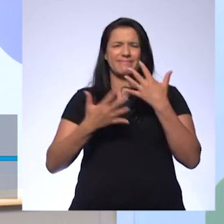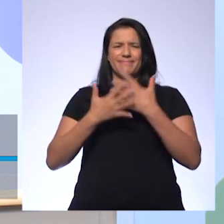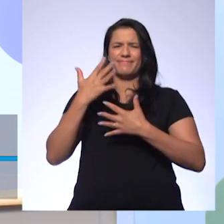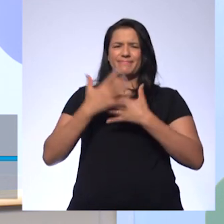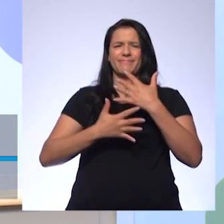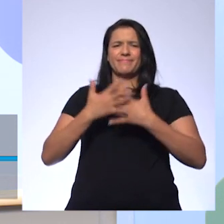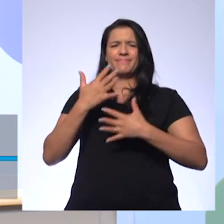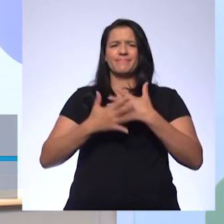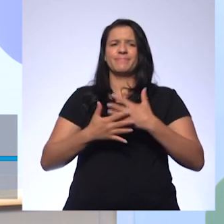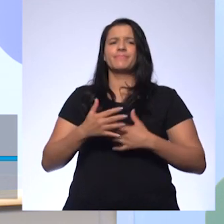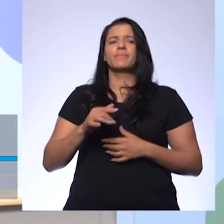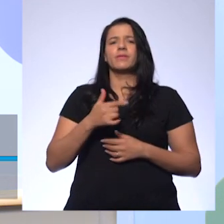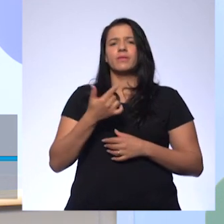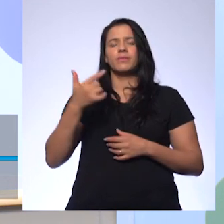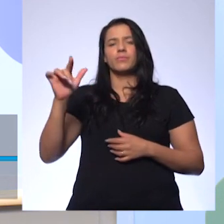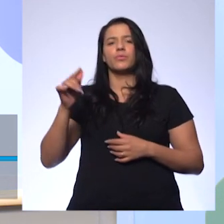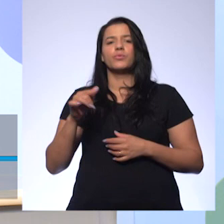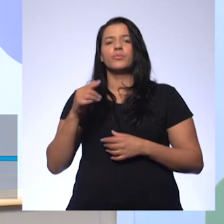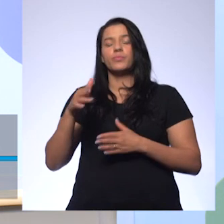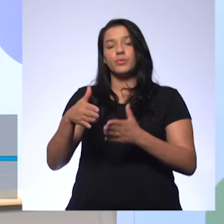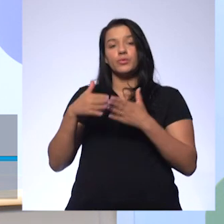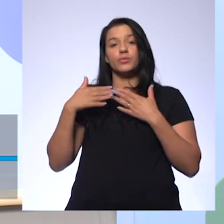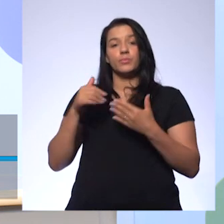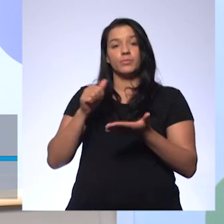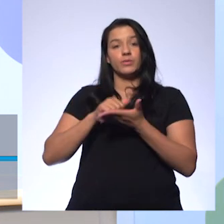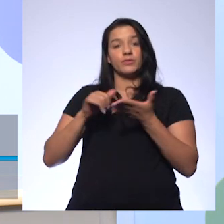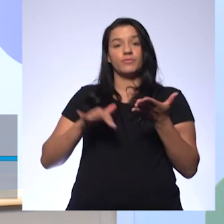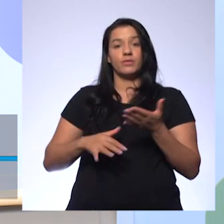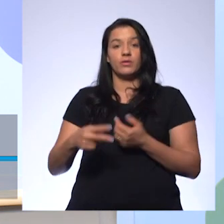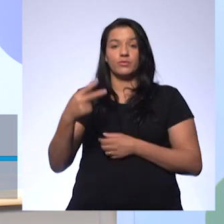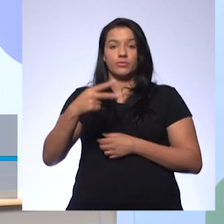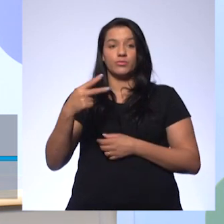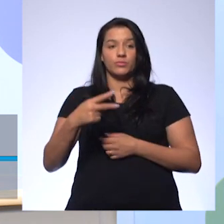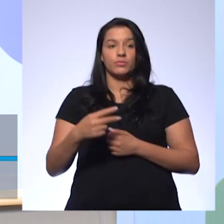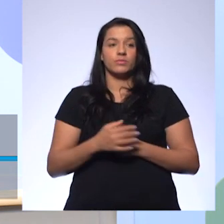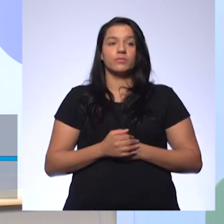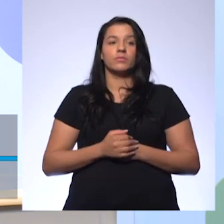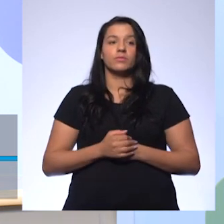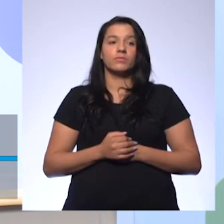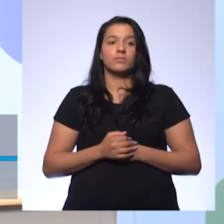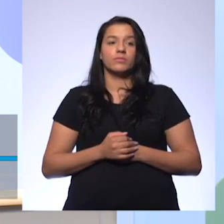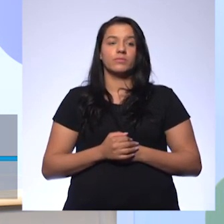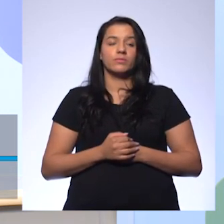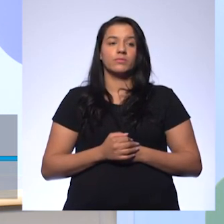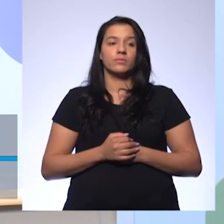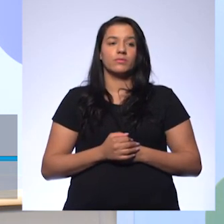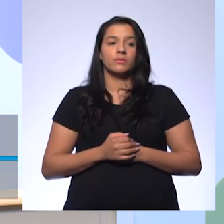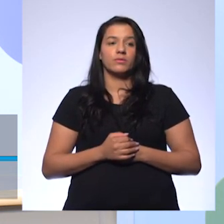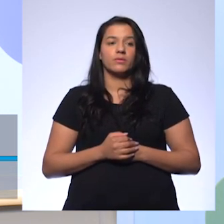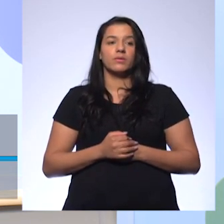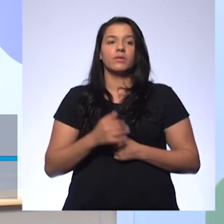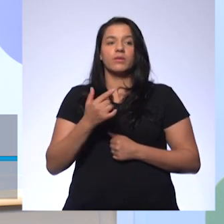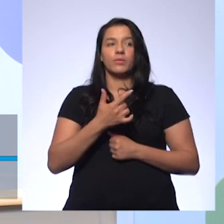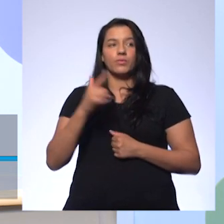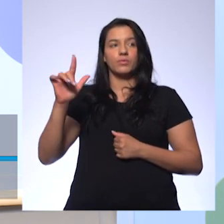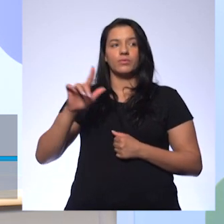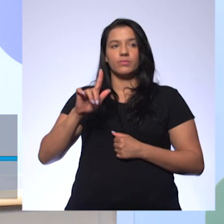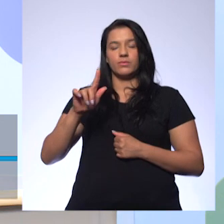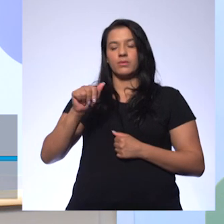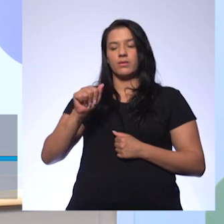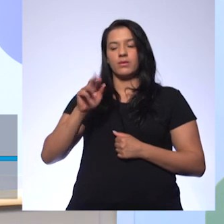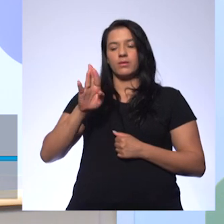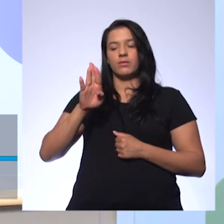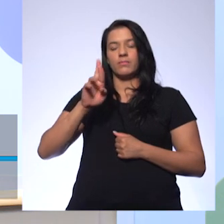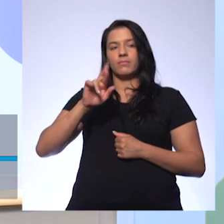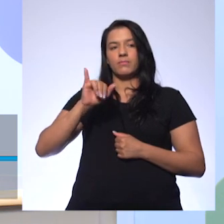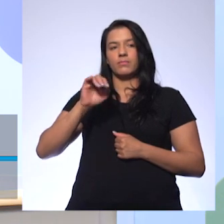exercício 2. Tá ok. A Isabelle não entendeu a diferença. Isso aqui não é isto. A Gabriele, as